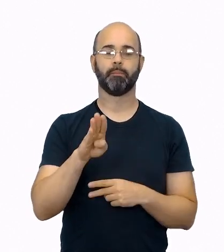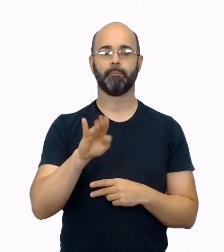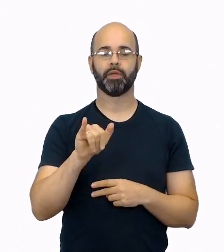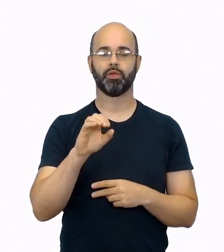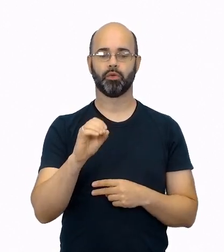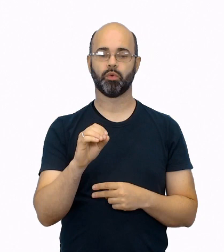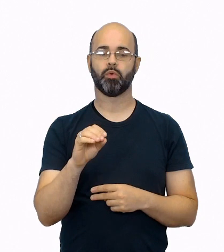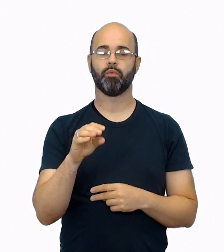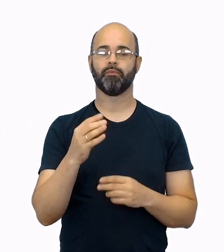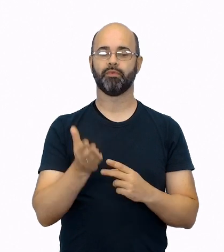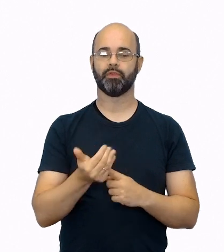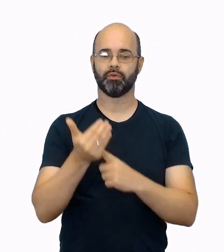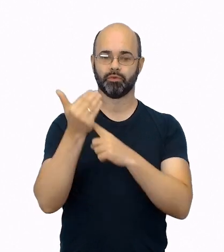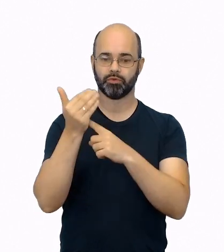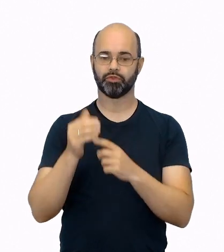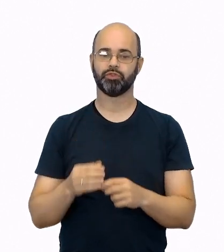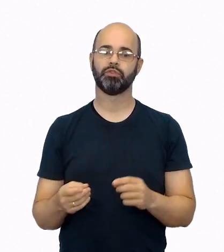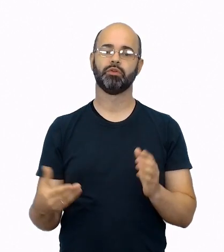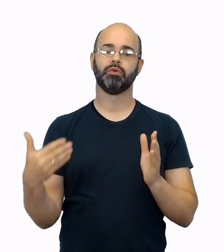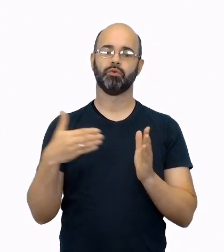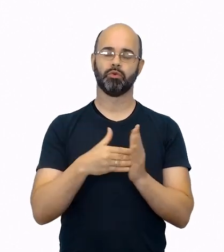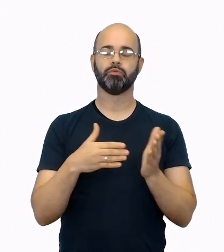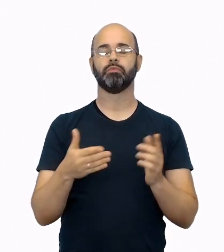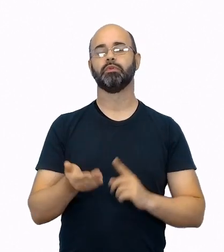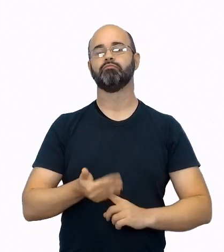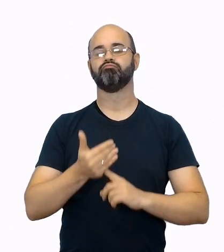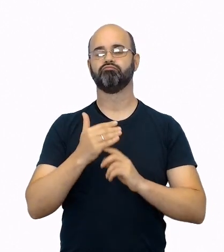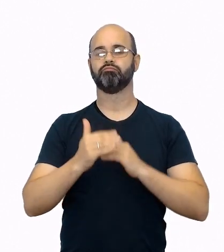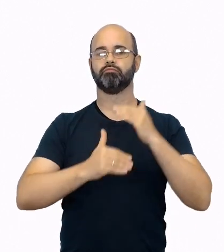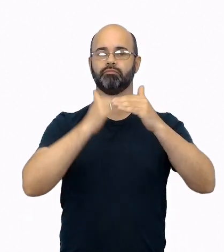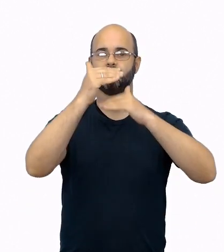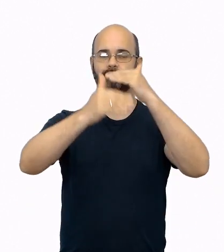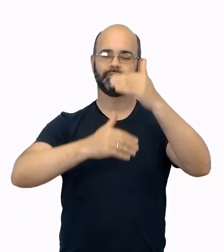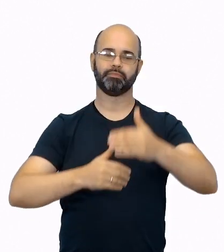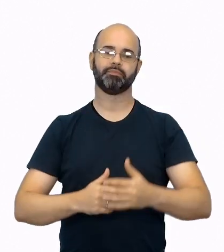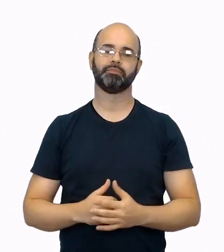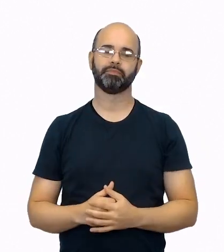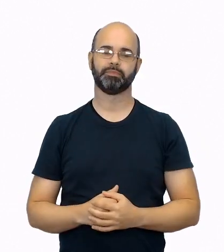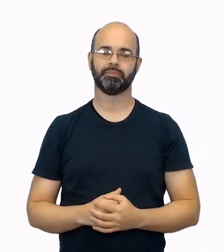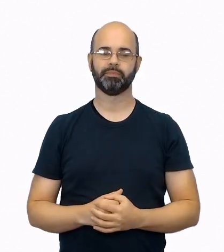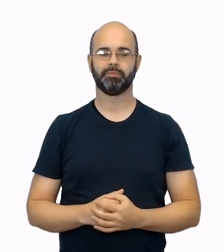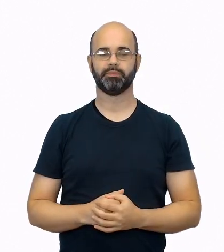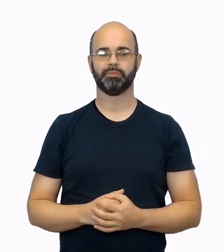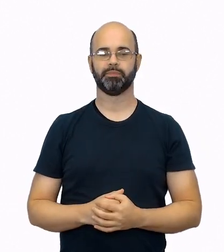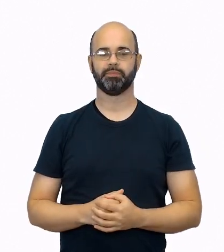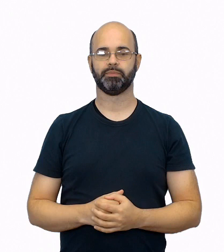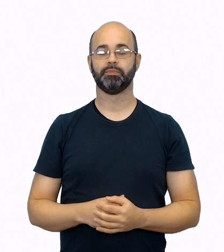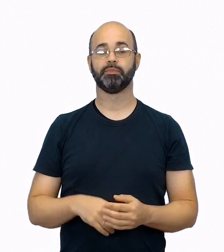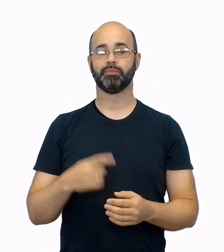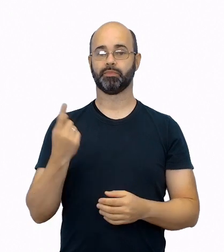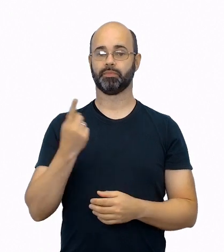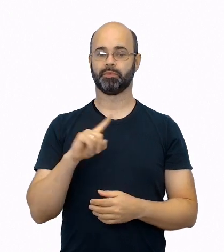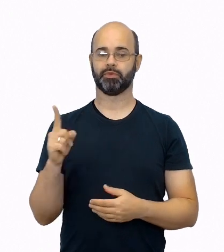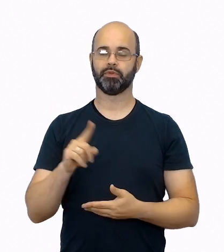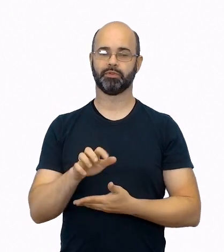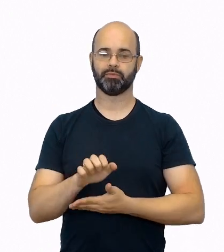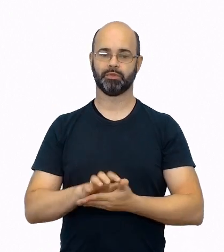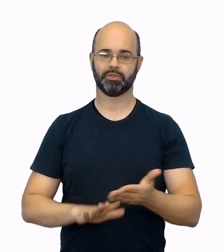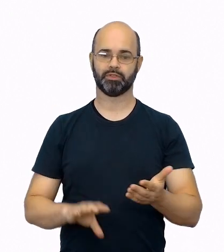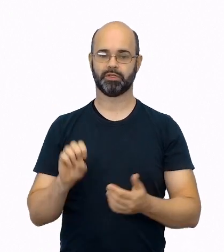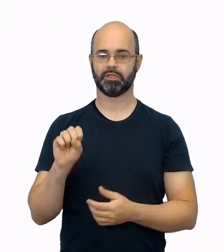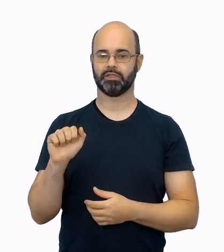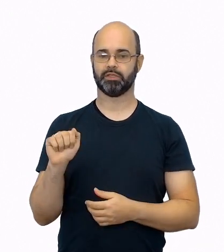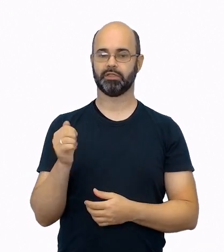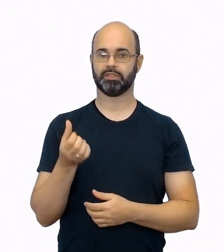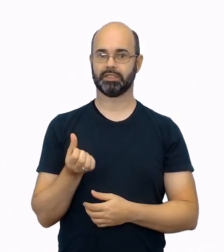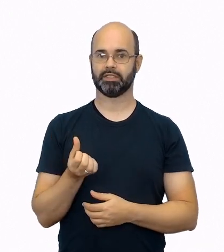discussões relacionadas aos avanços tecnológicos. Aqui nós também trouxemos, né, uma atividade selecionada da